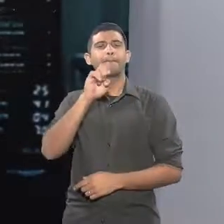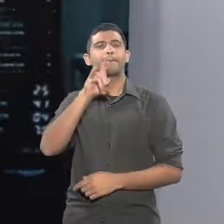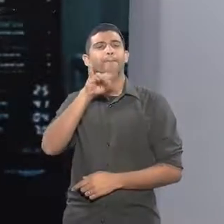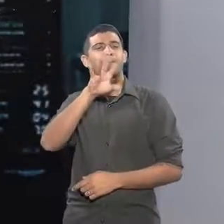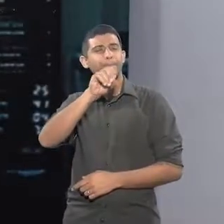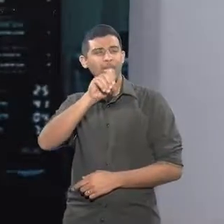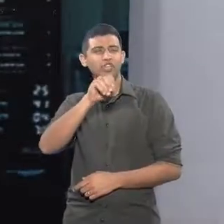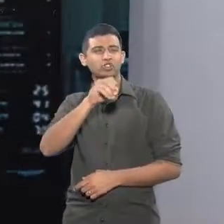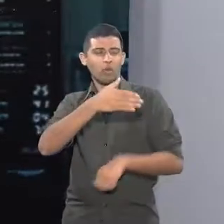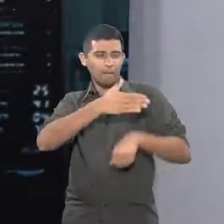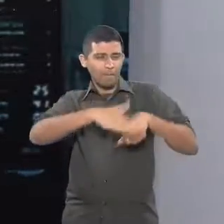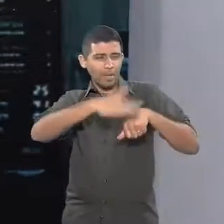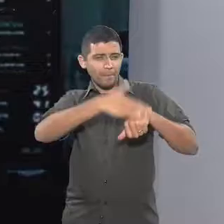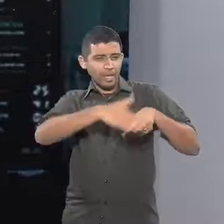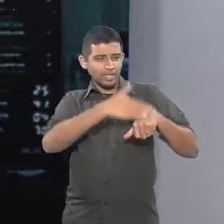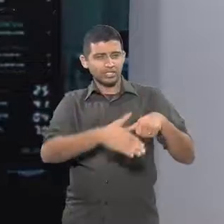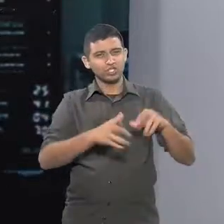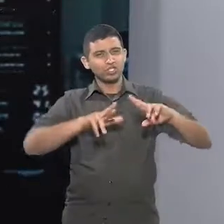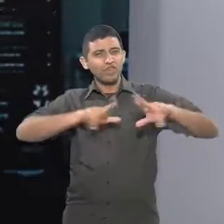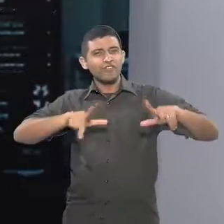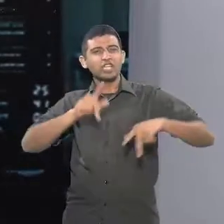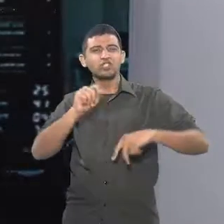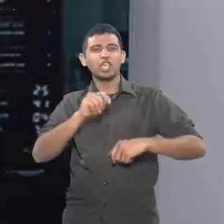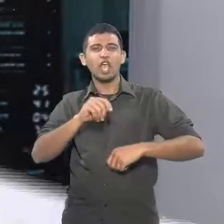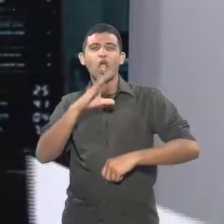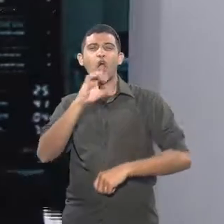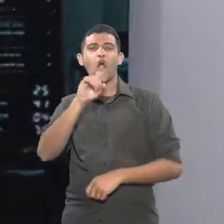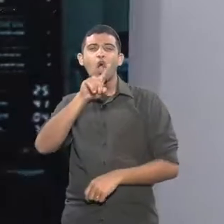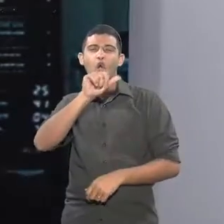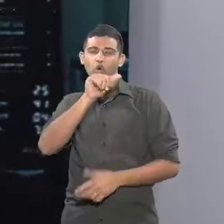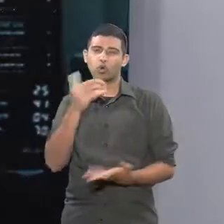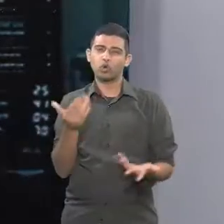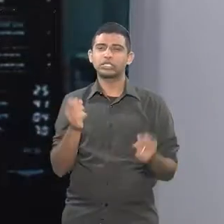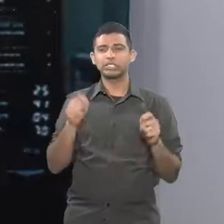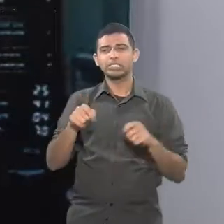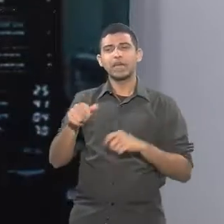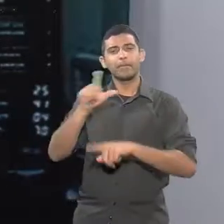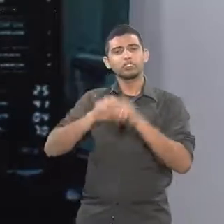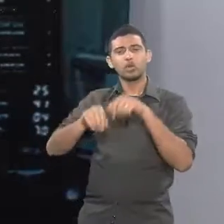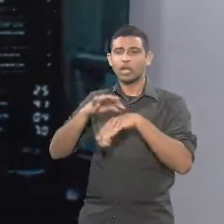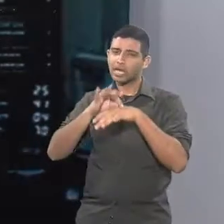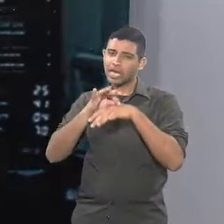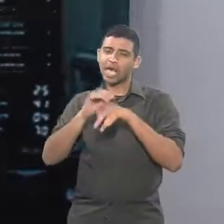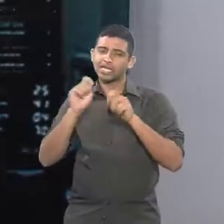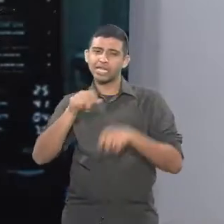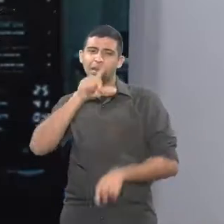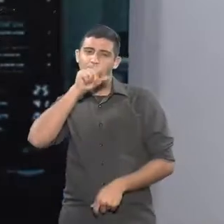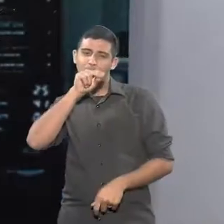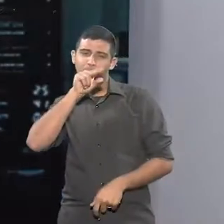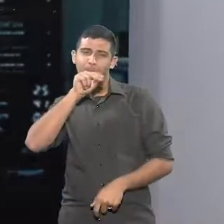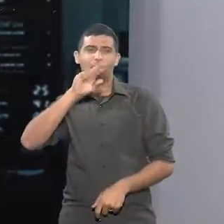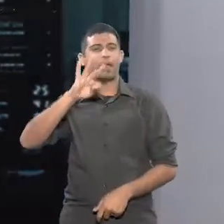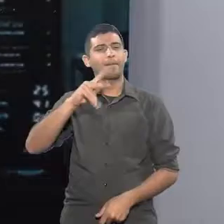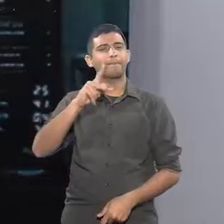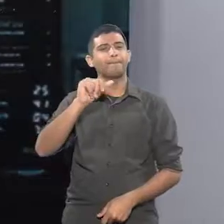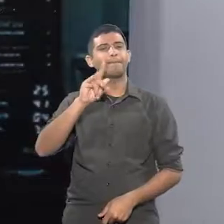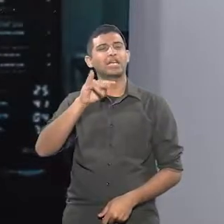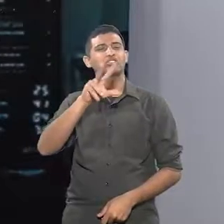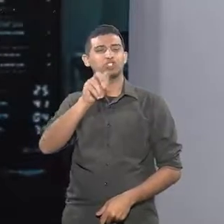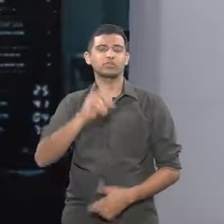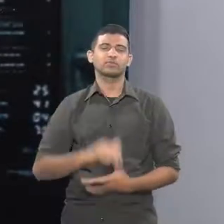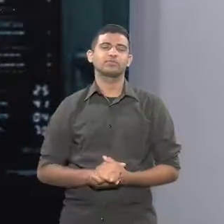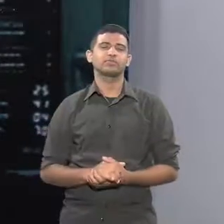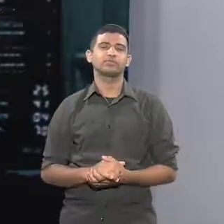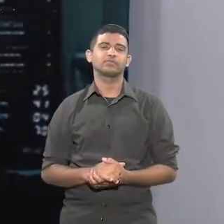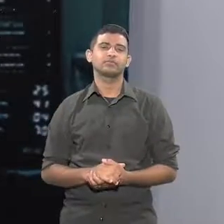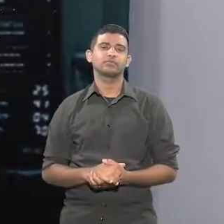mais magro do que uma sobrecoxa, por exemplo. Aí ela vai escolher uma carne, ela pode escolher um patinho, que também é mais magro do que outros